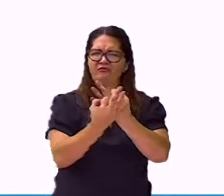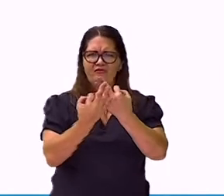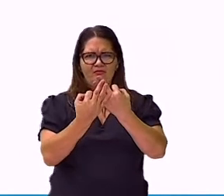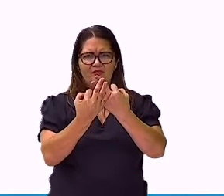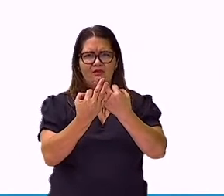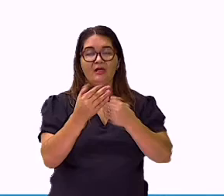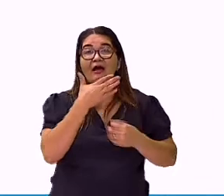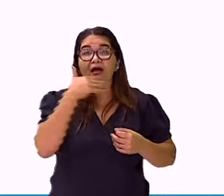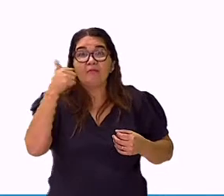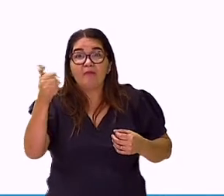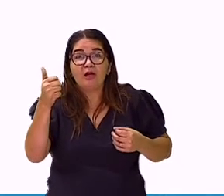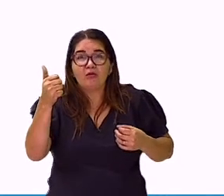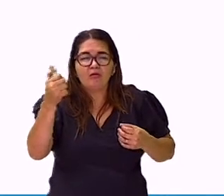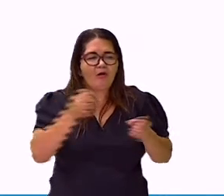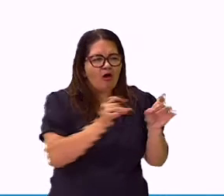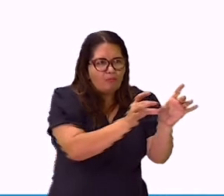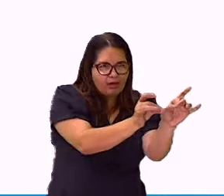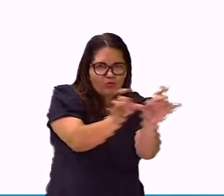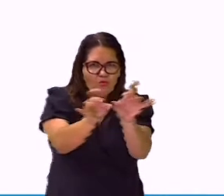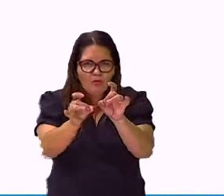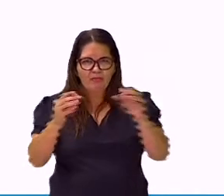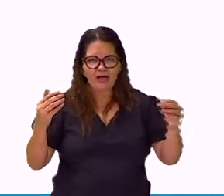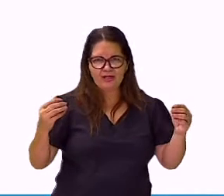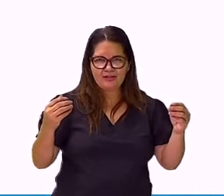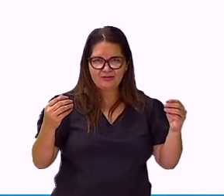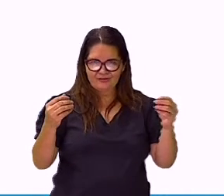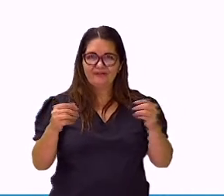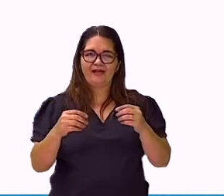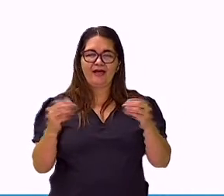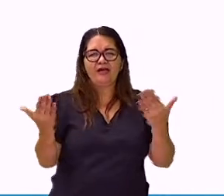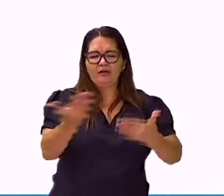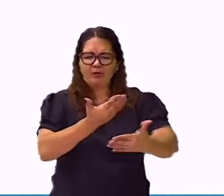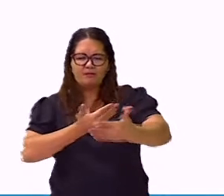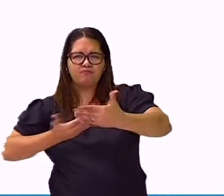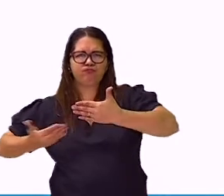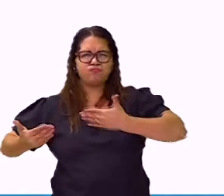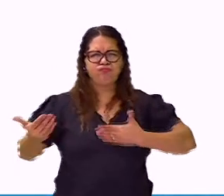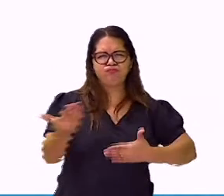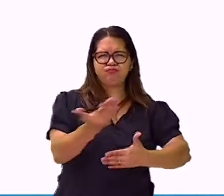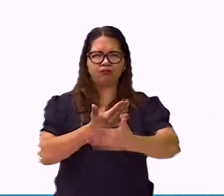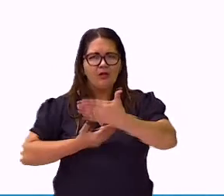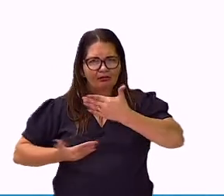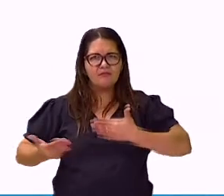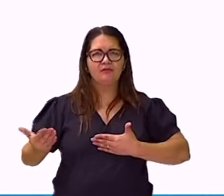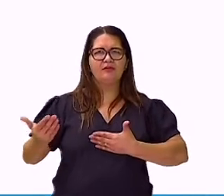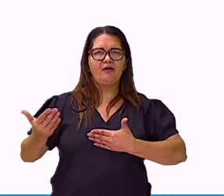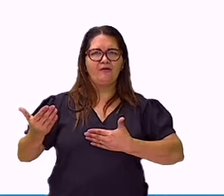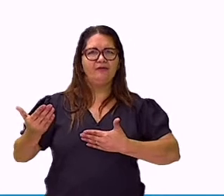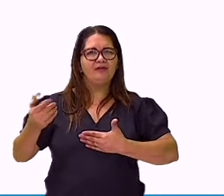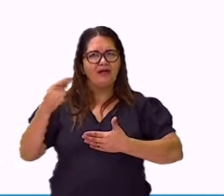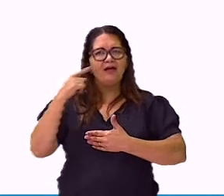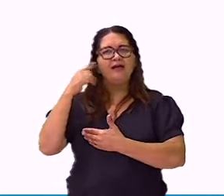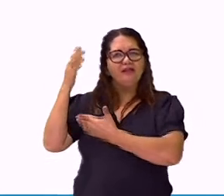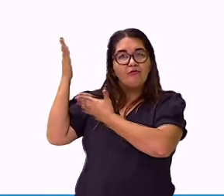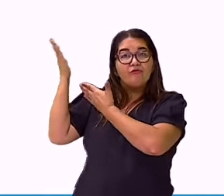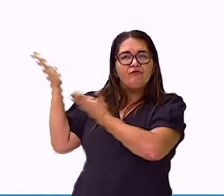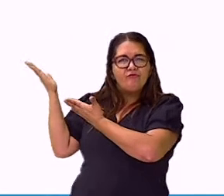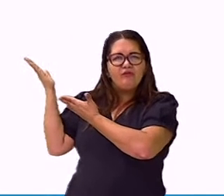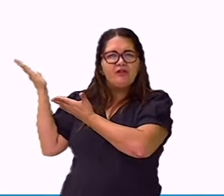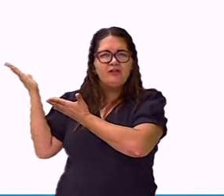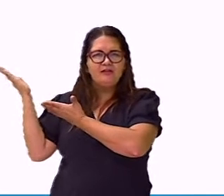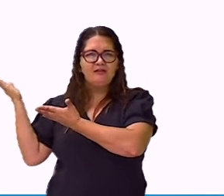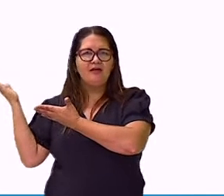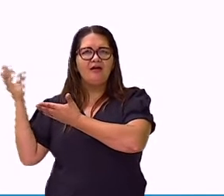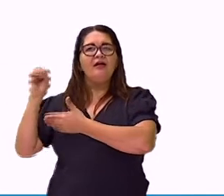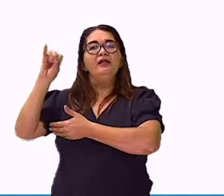Suzã, do Oriente, do Alto Oriente, do Baixo Oriente, e vinha até aqui ao mar Mediterrâneo